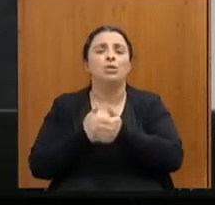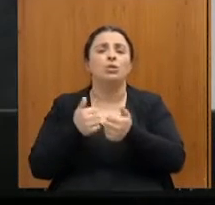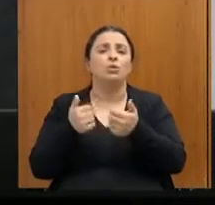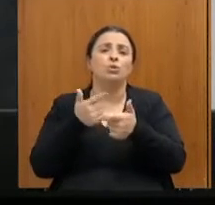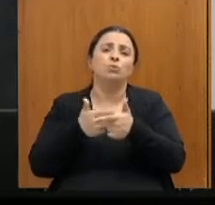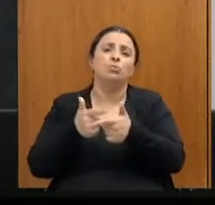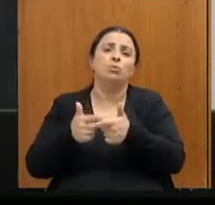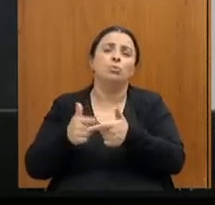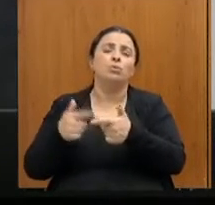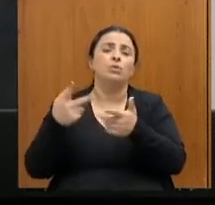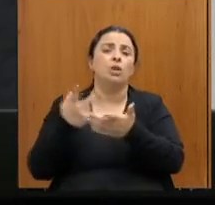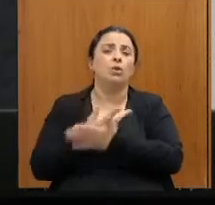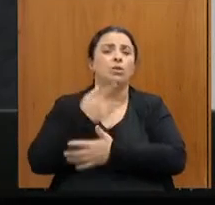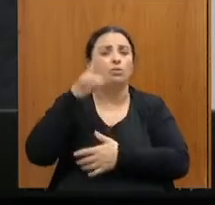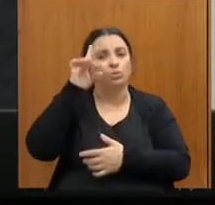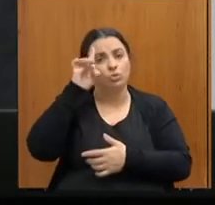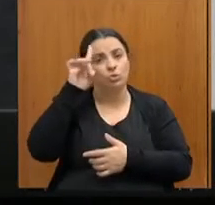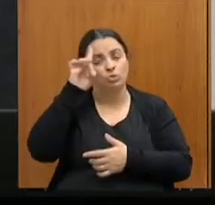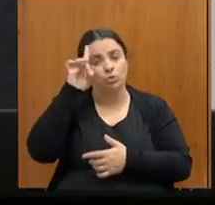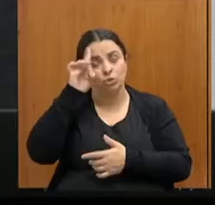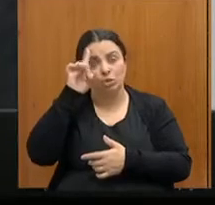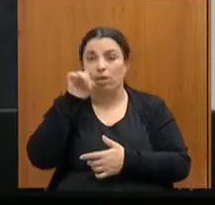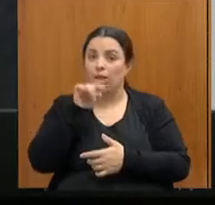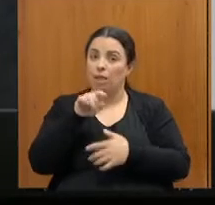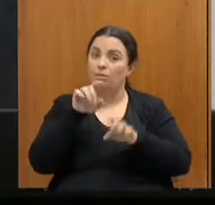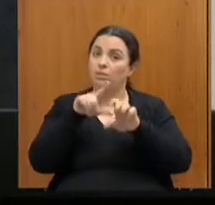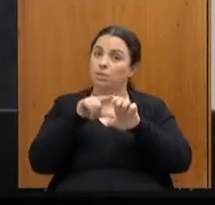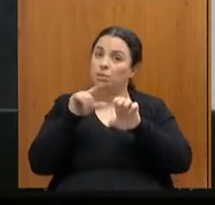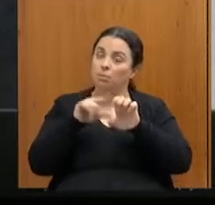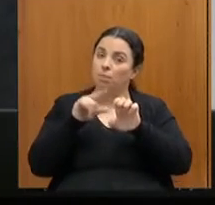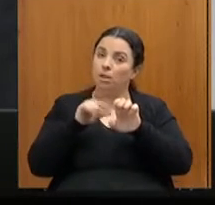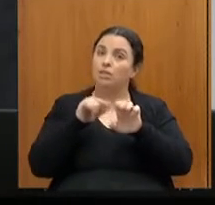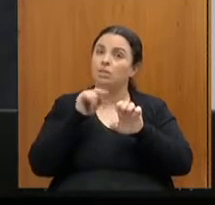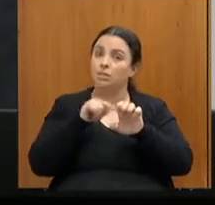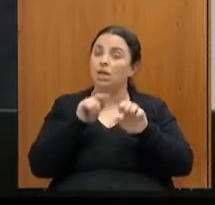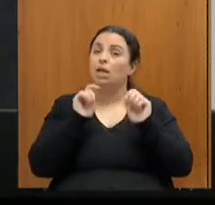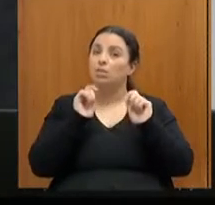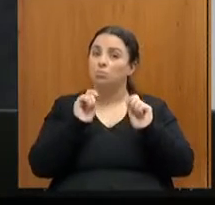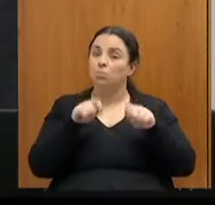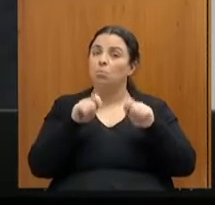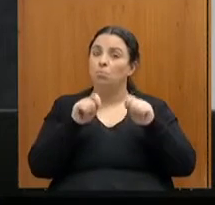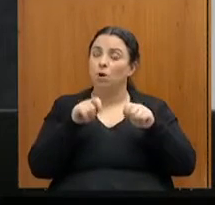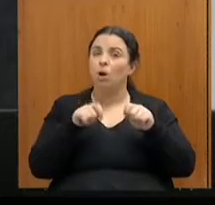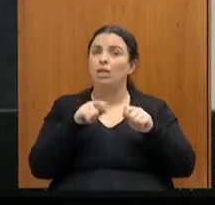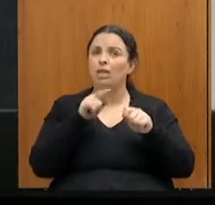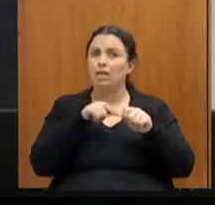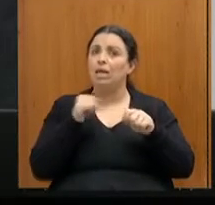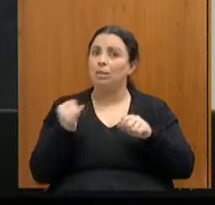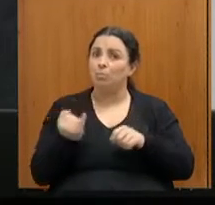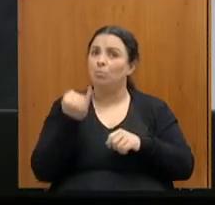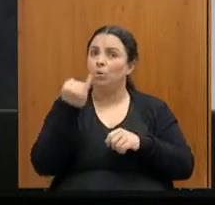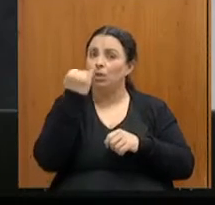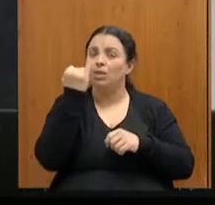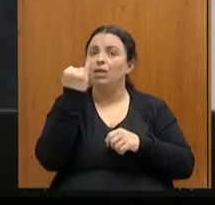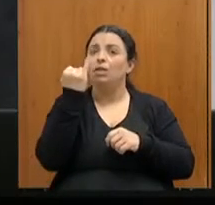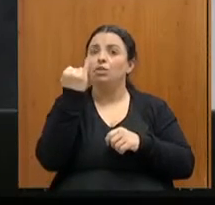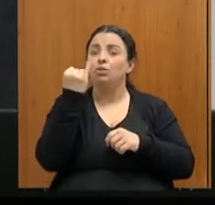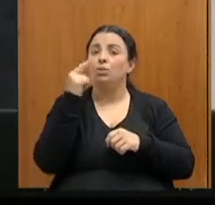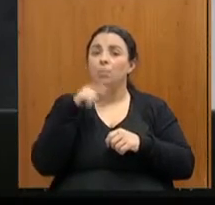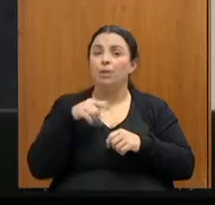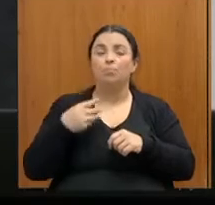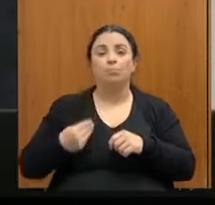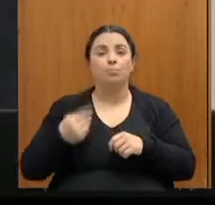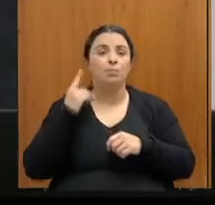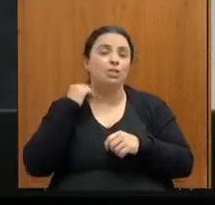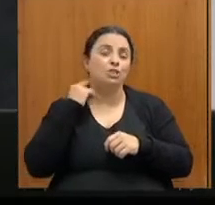dia Adidas das dos empreendedores e empreendedoras que podem e eu não tenho dúvida que serão fundamentais para retomada de